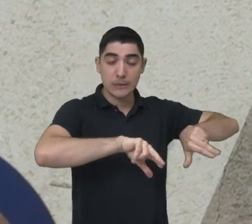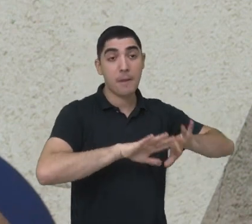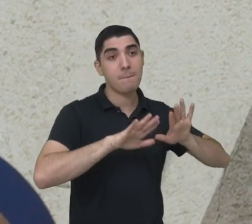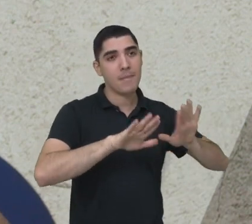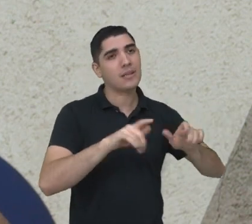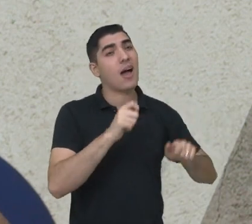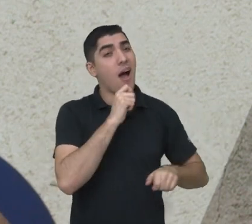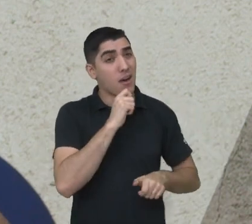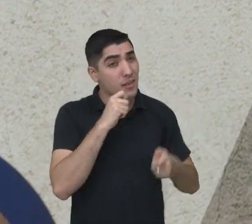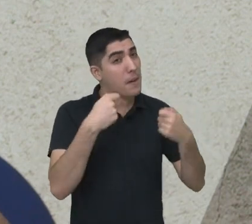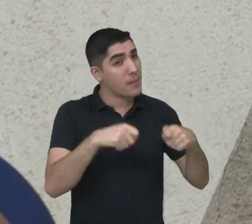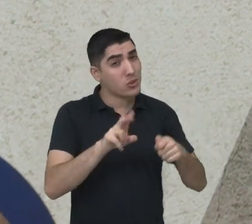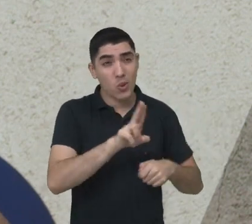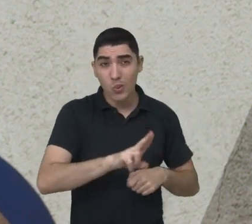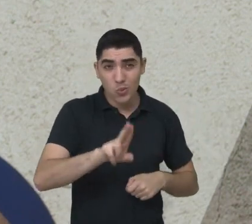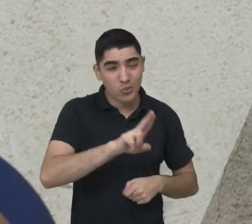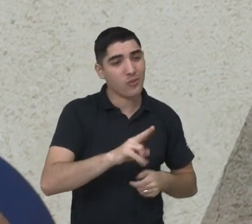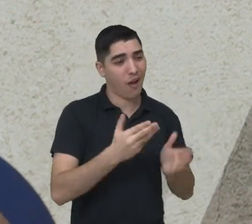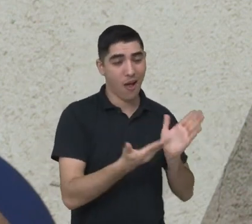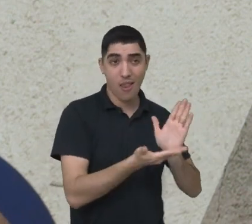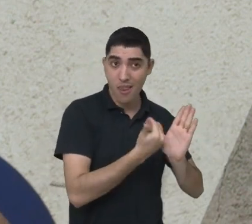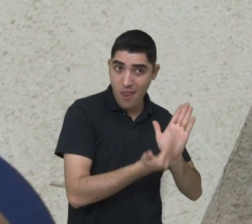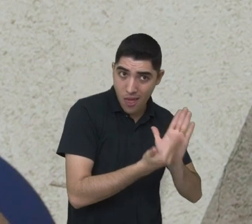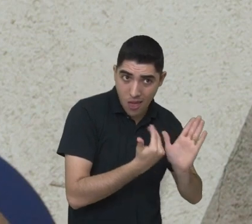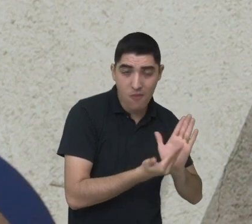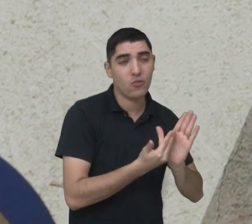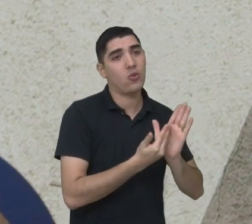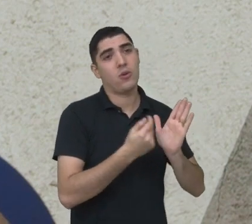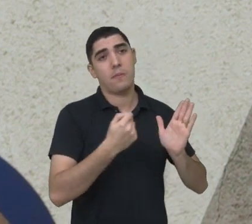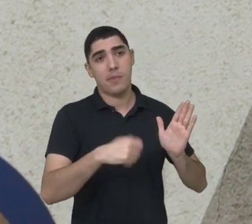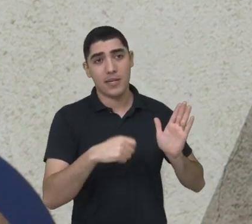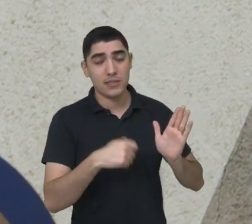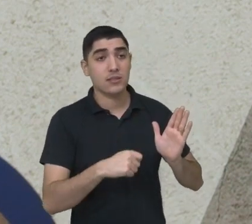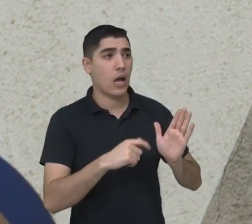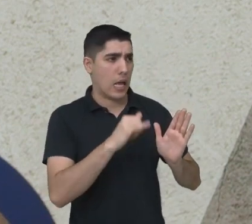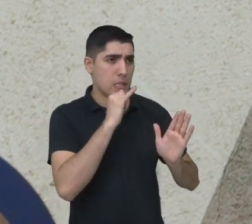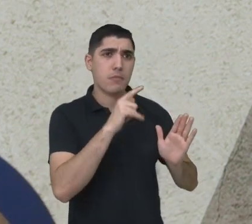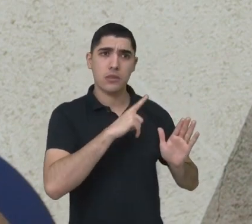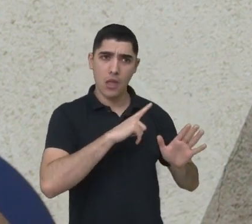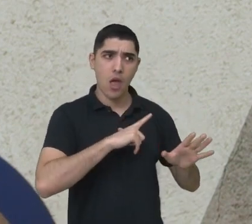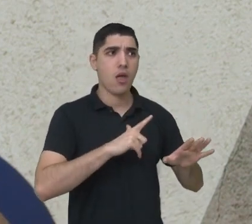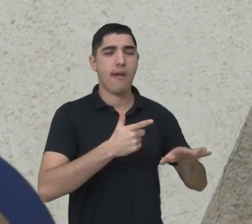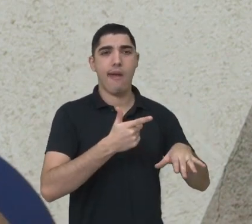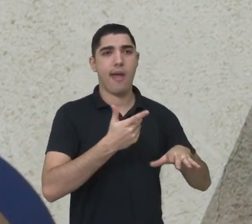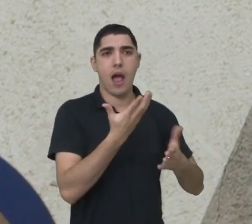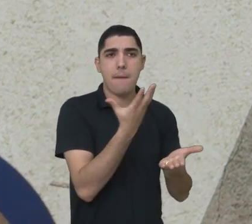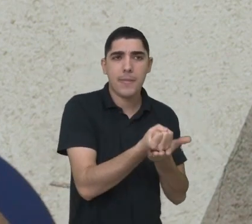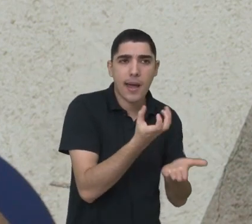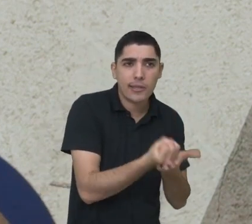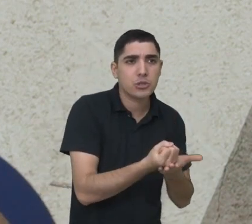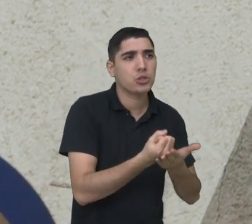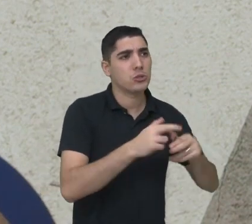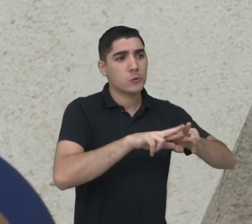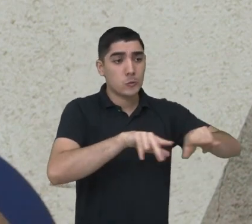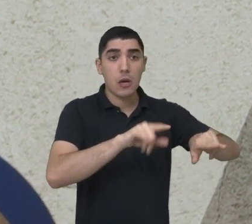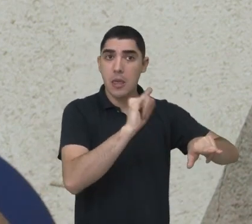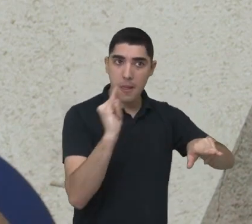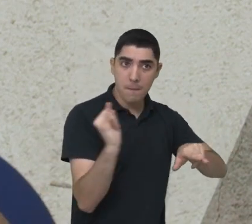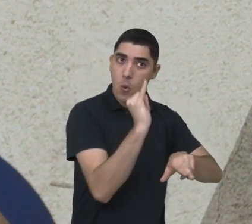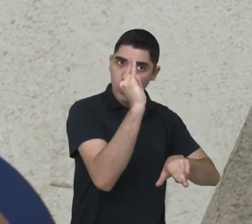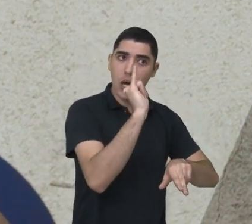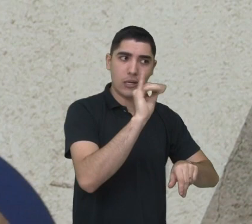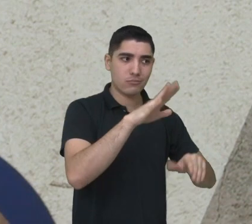Ele precisa de livros, ele precisa desenvolver leituras, ele buscar... Tem plataformas muito importantes dentro da área